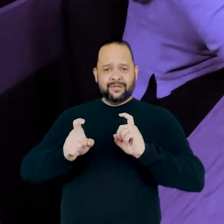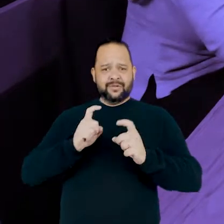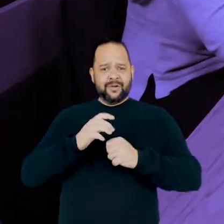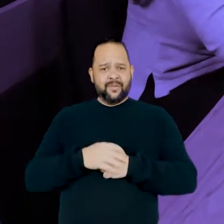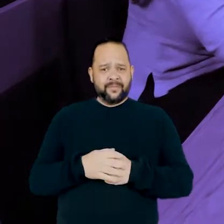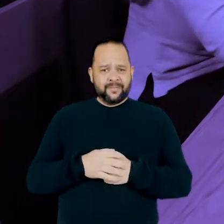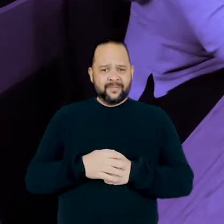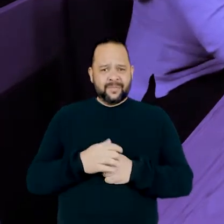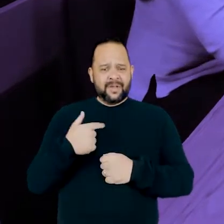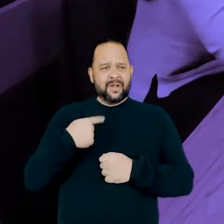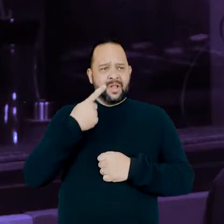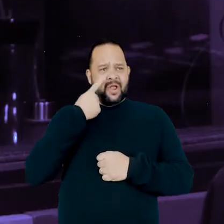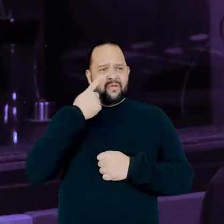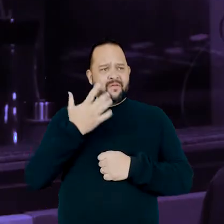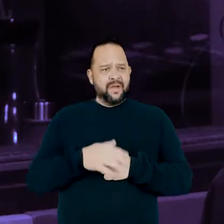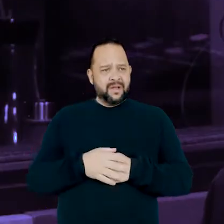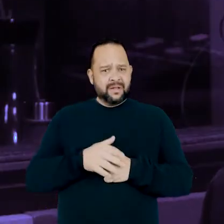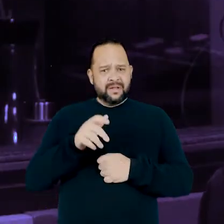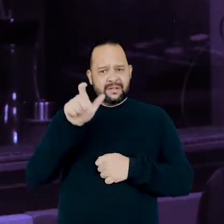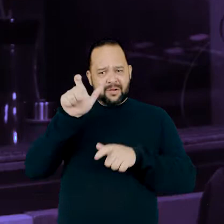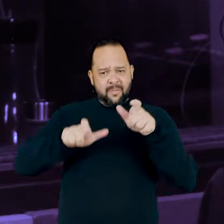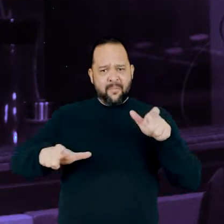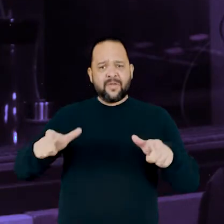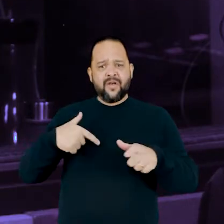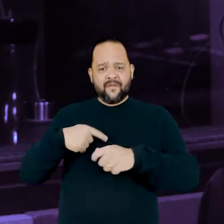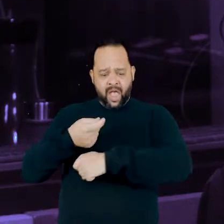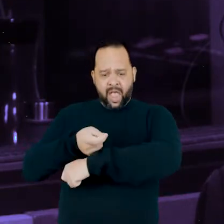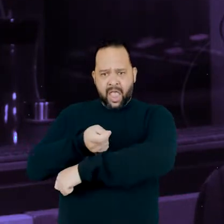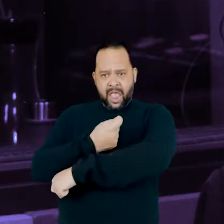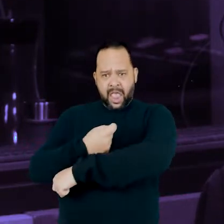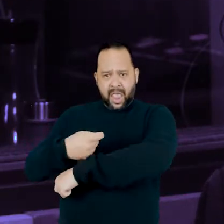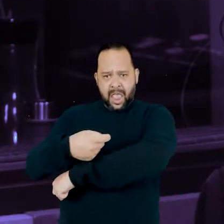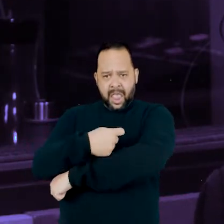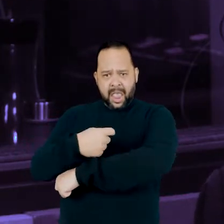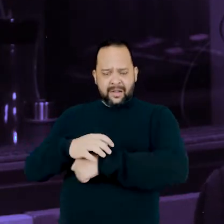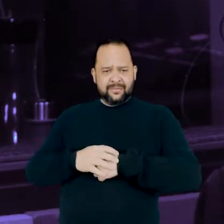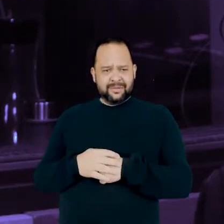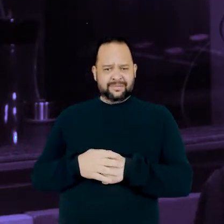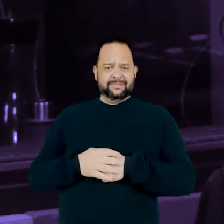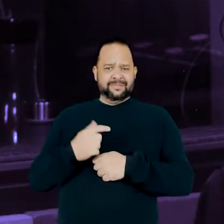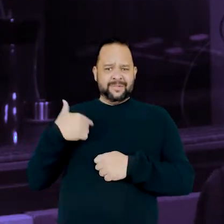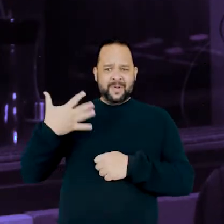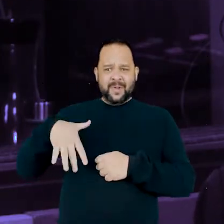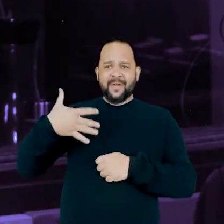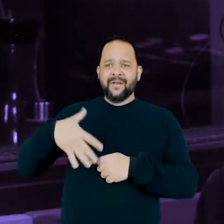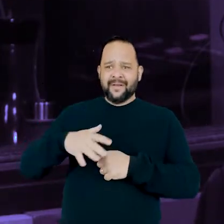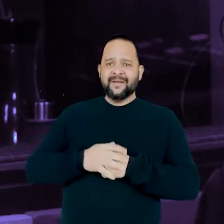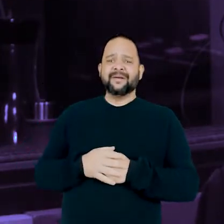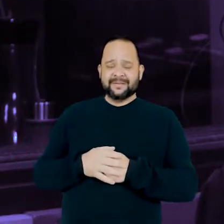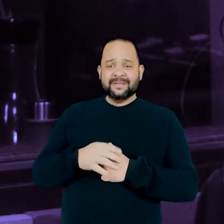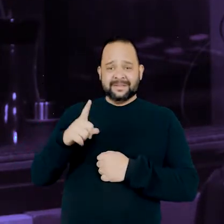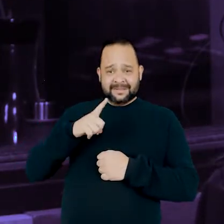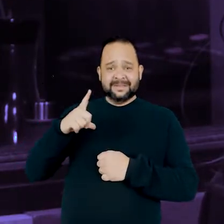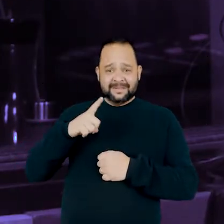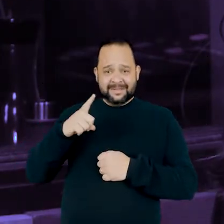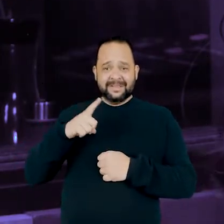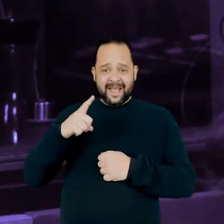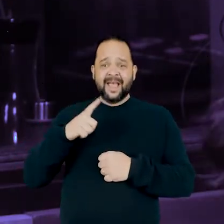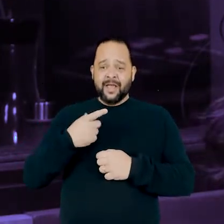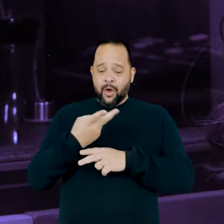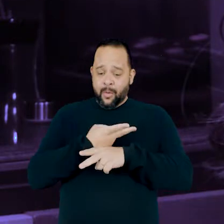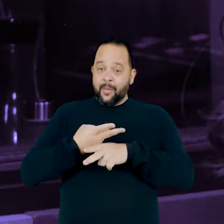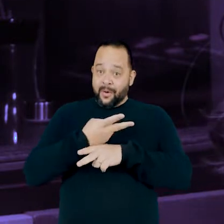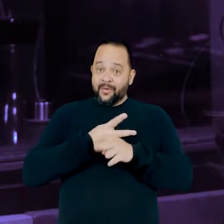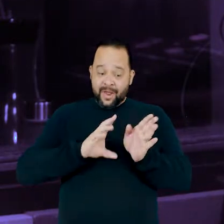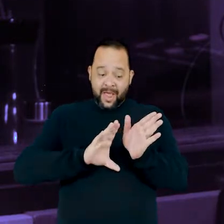E aí eu falei assim, deixa eu ver se o pessoal faz tatuagem também. É isso mesmo. Coloquei lá em imagens no